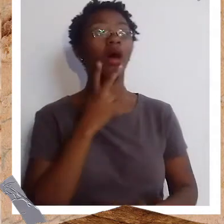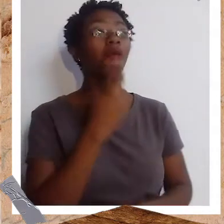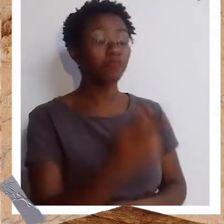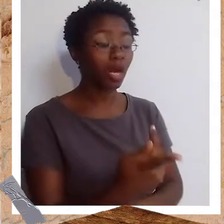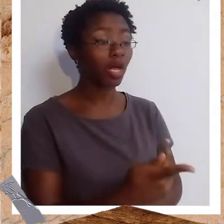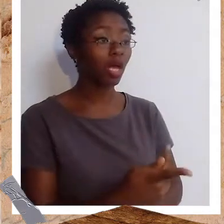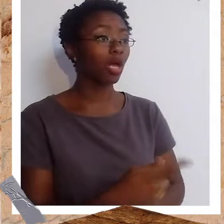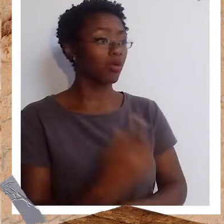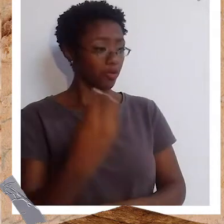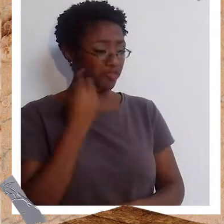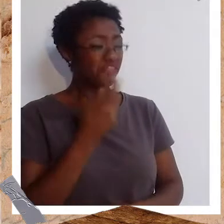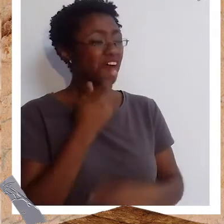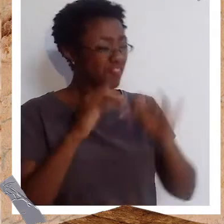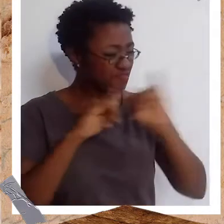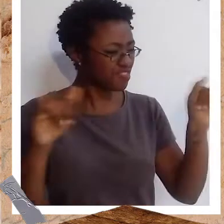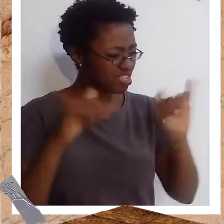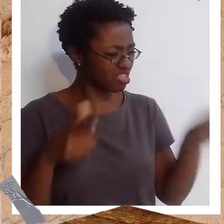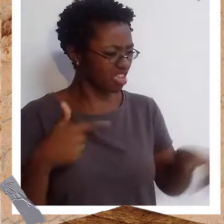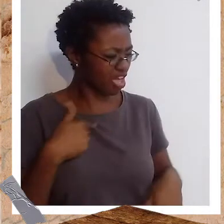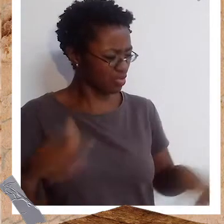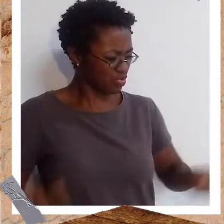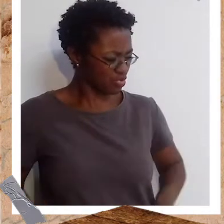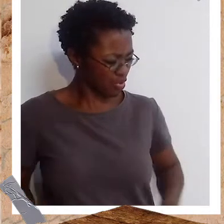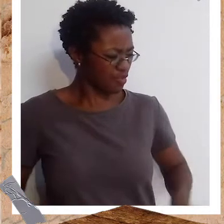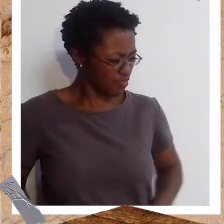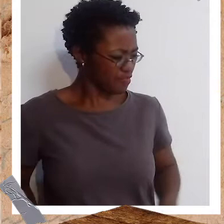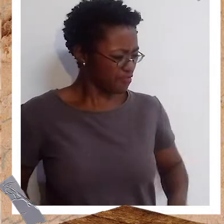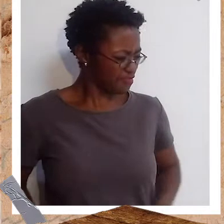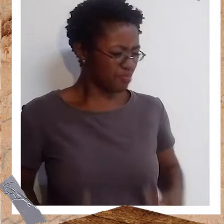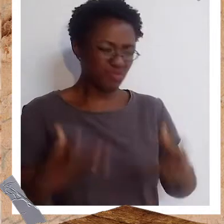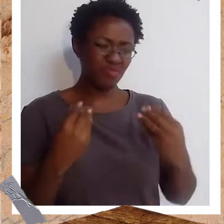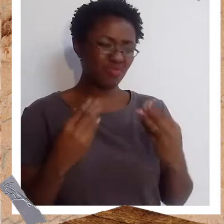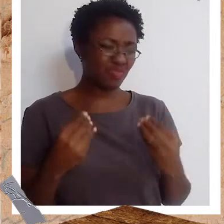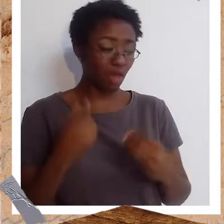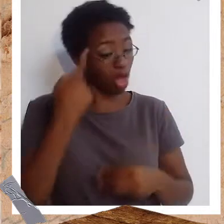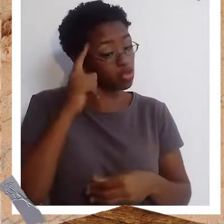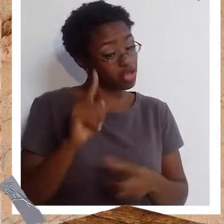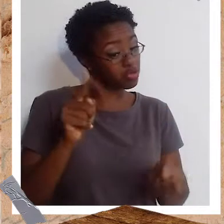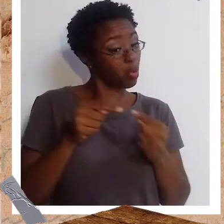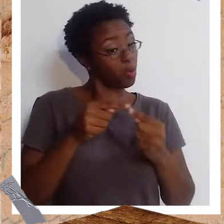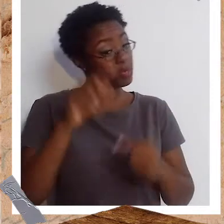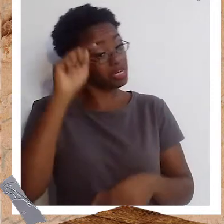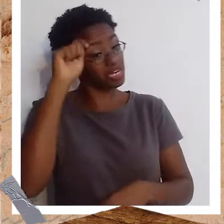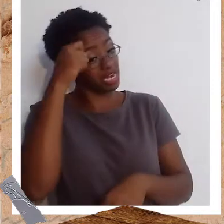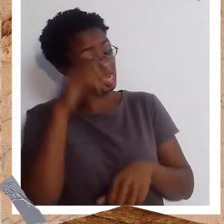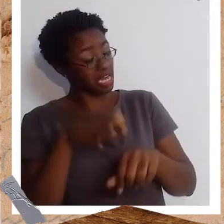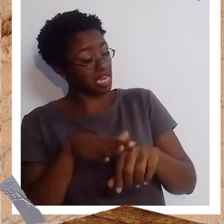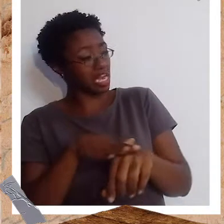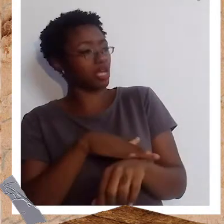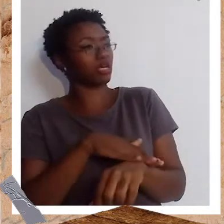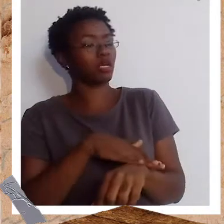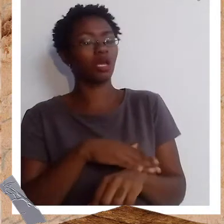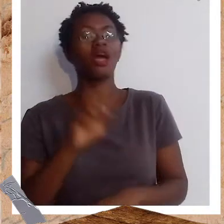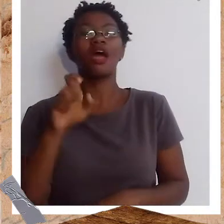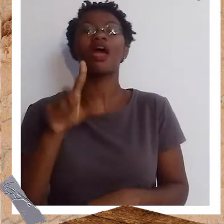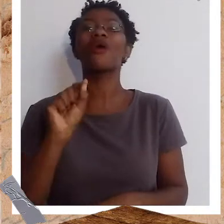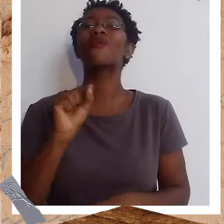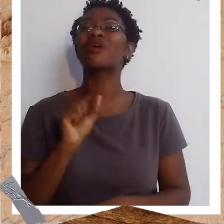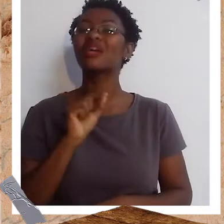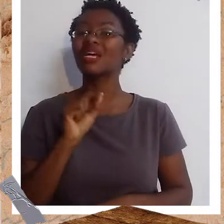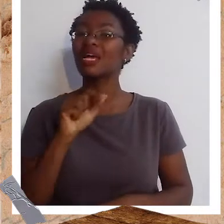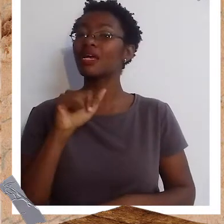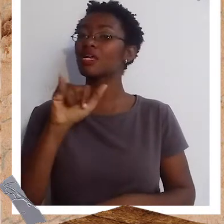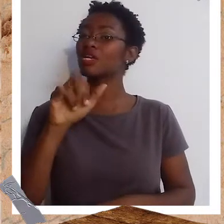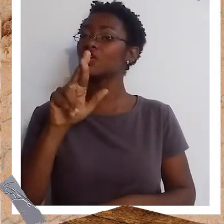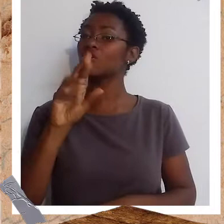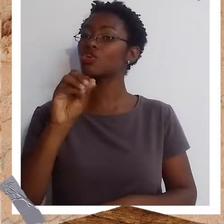ninguém deu-me valor, não sei se foi por eu ser de cor, né, tá aí a ironia fina de Carolina, o